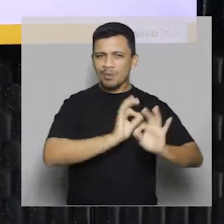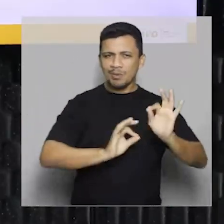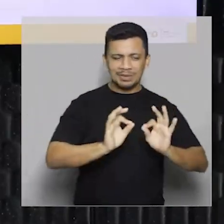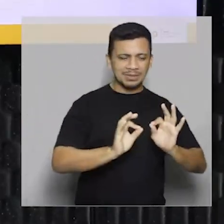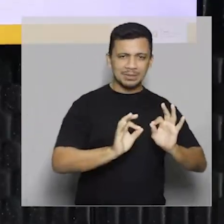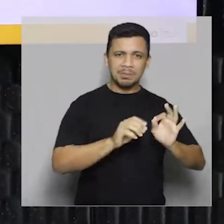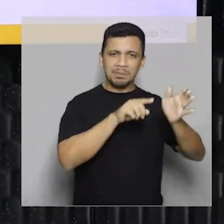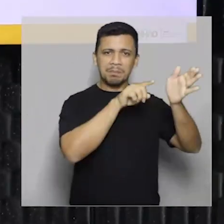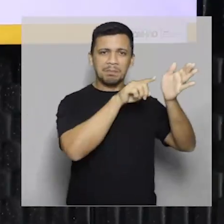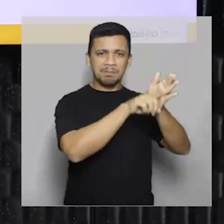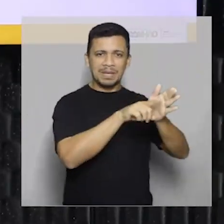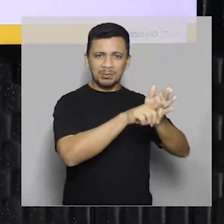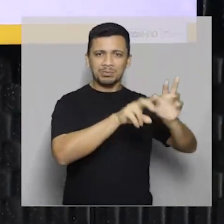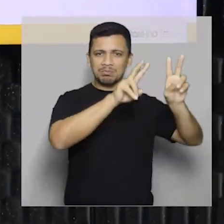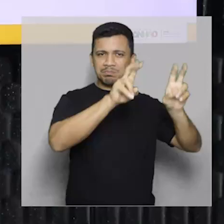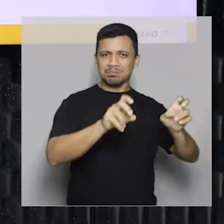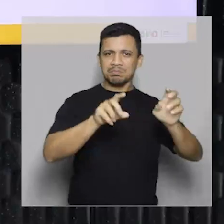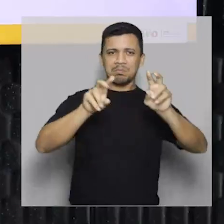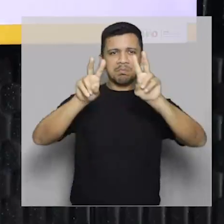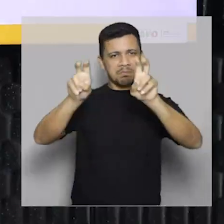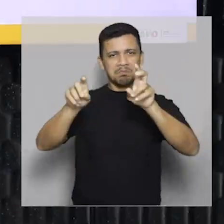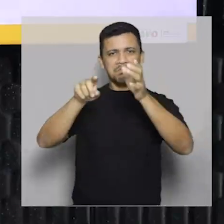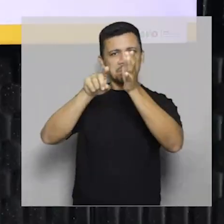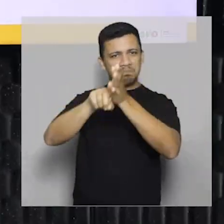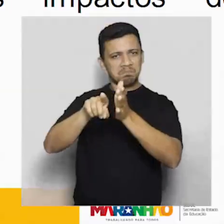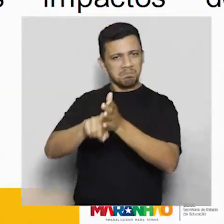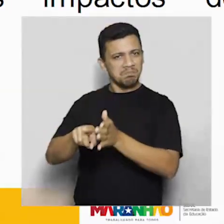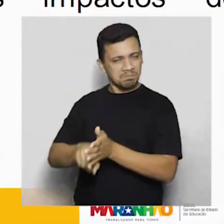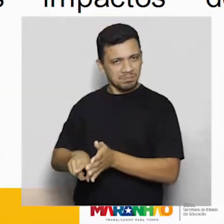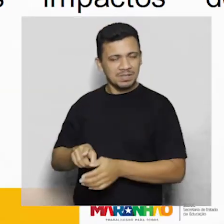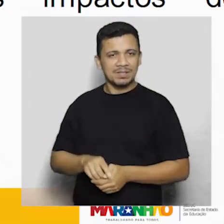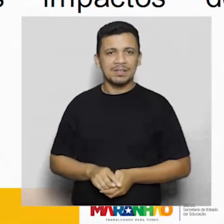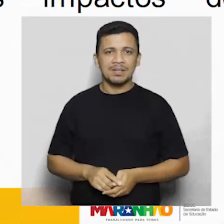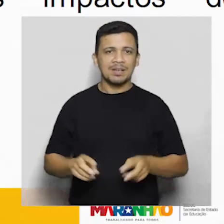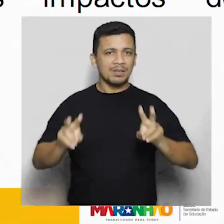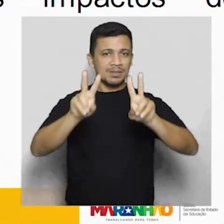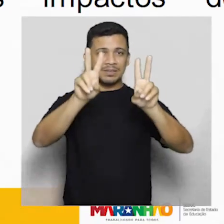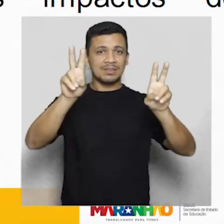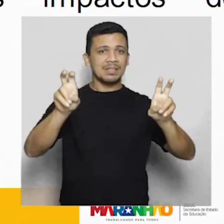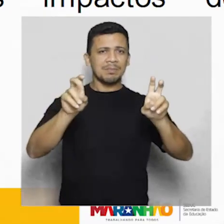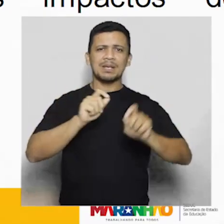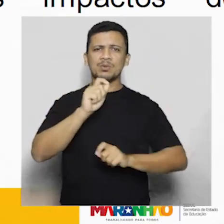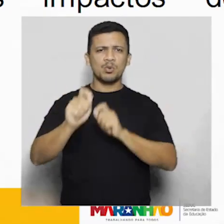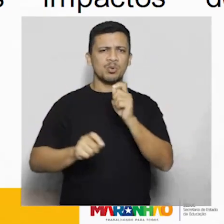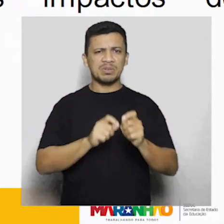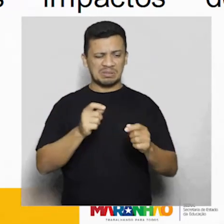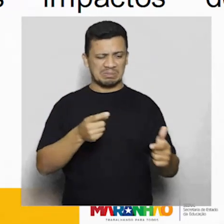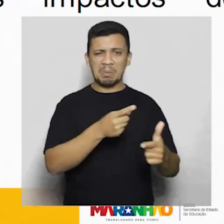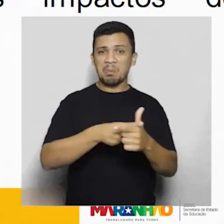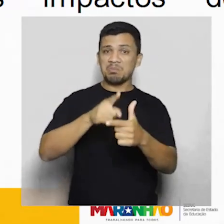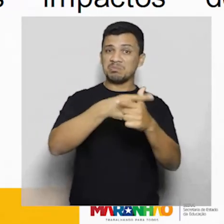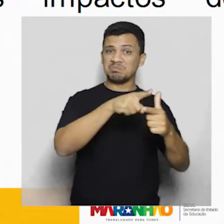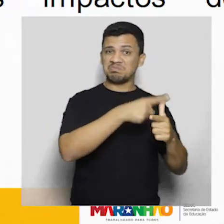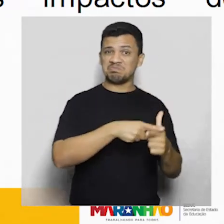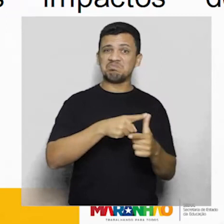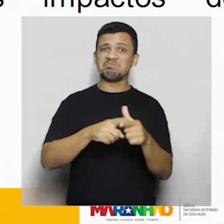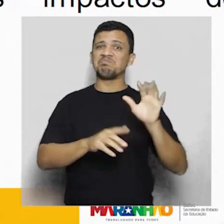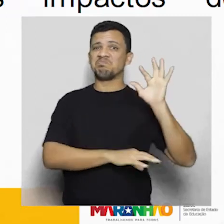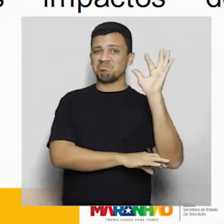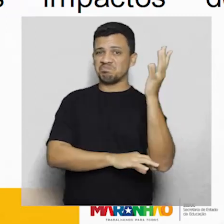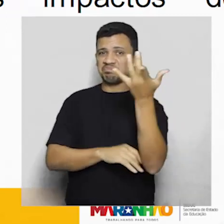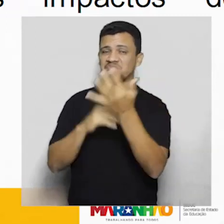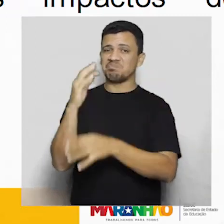essas questões por temáticas Então vamos estar trabalhando a temática impactos ambientais é um tema